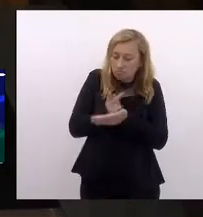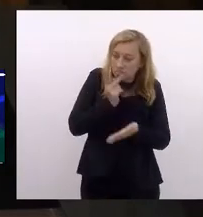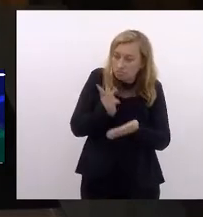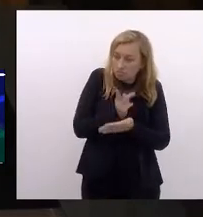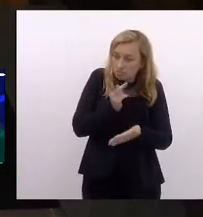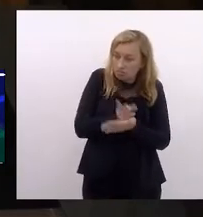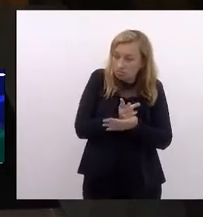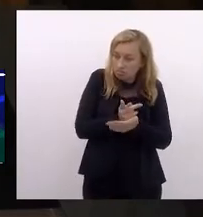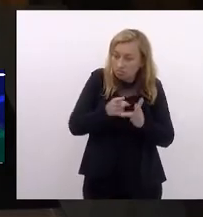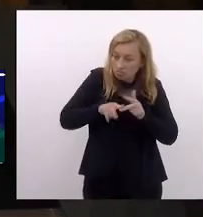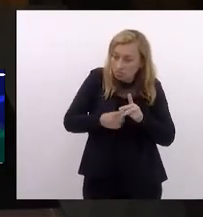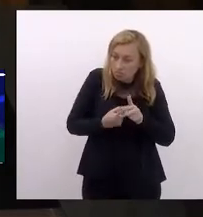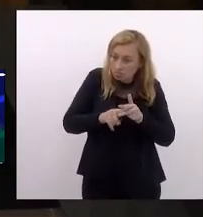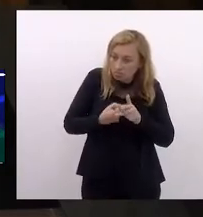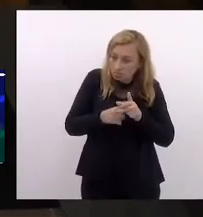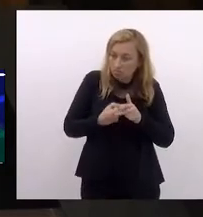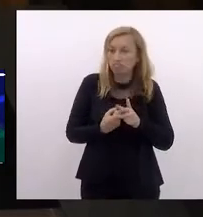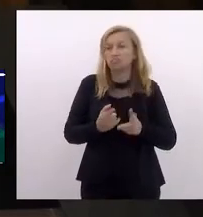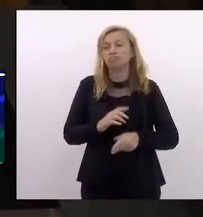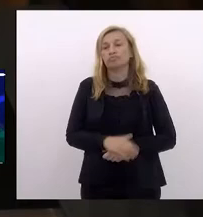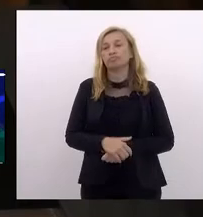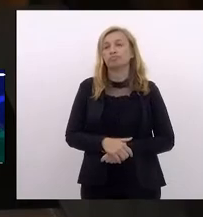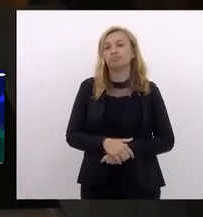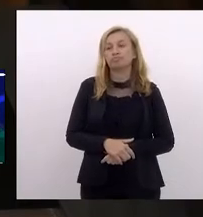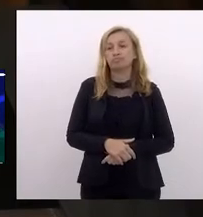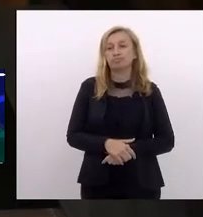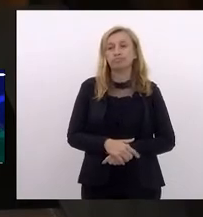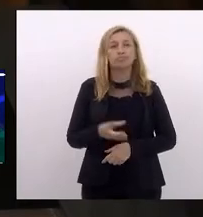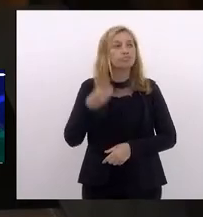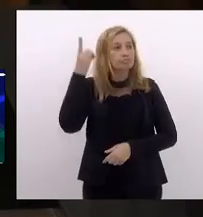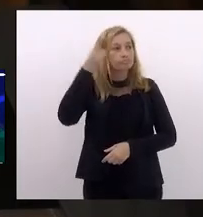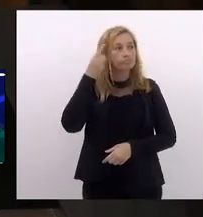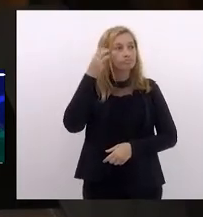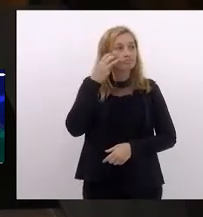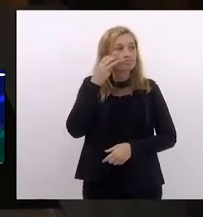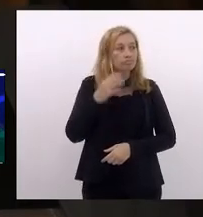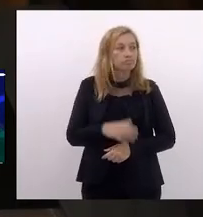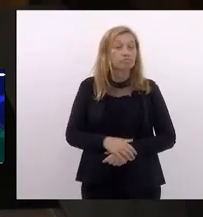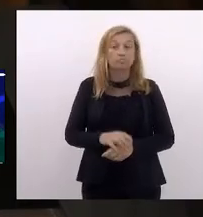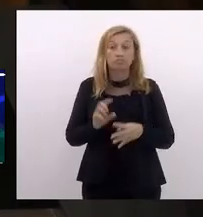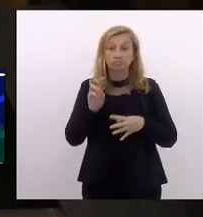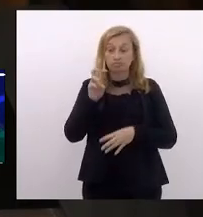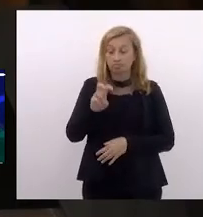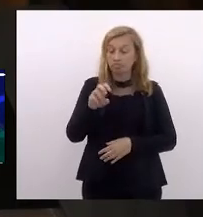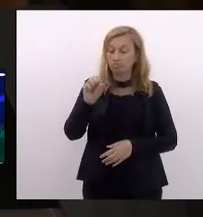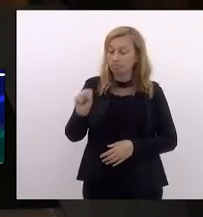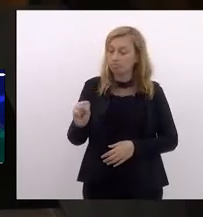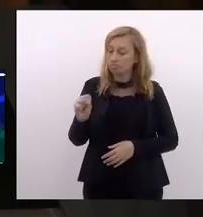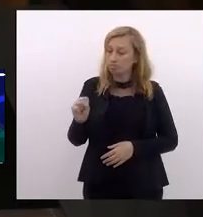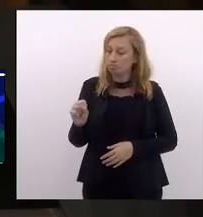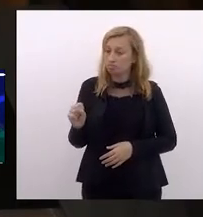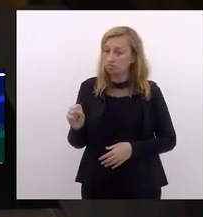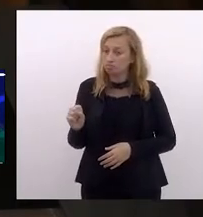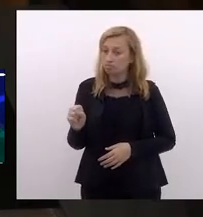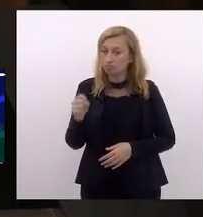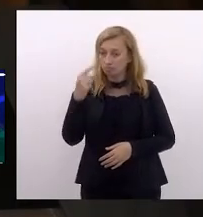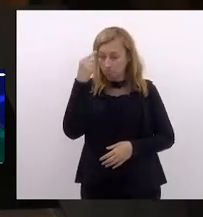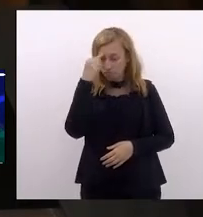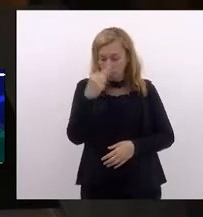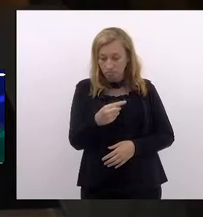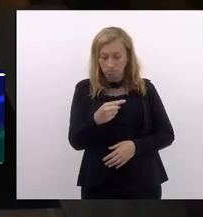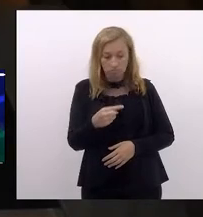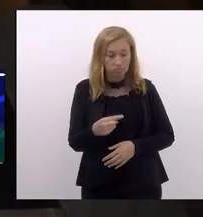contas 2019 o deputado Valdete dessas 58 determinações